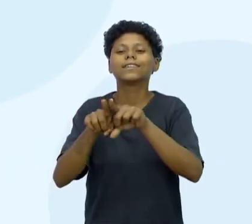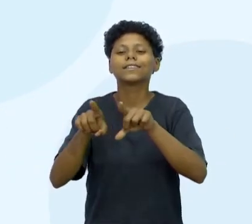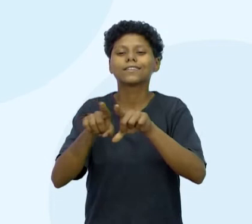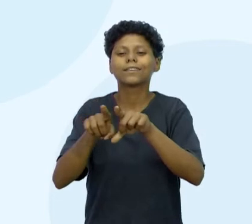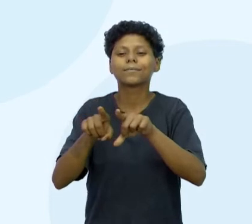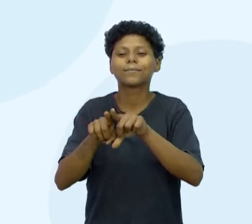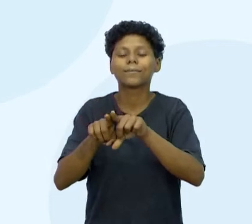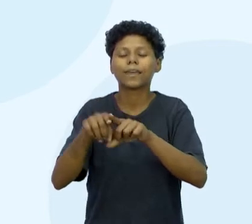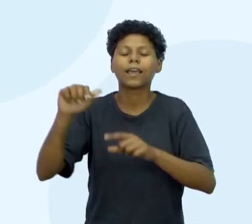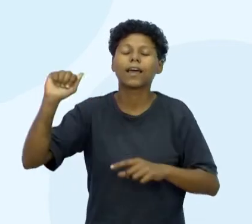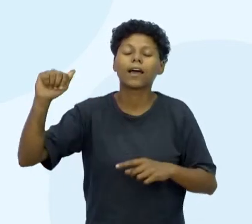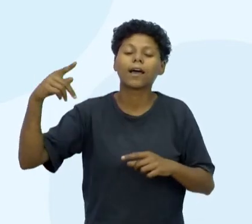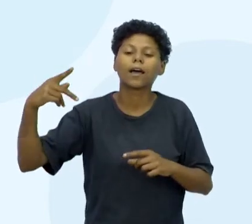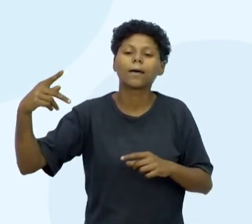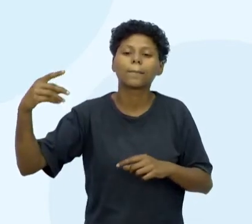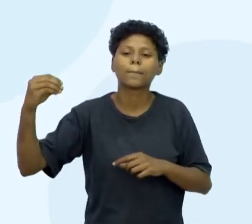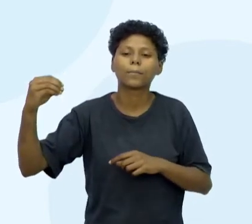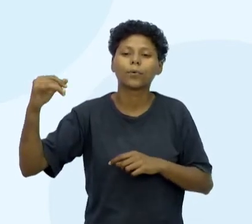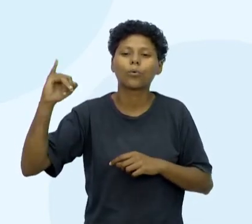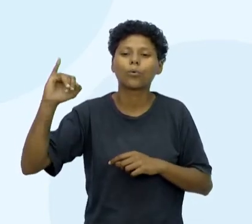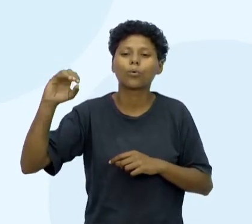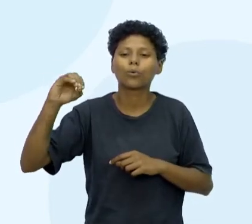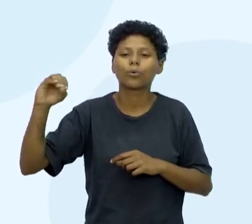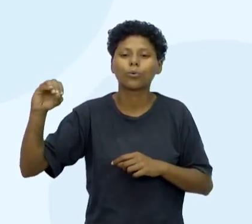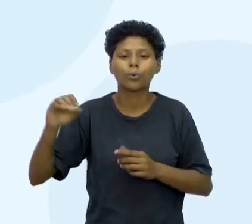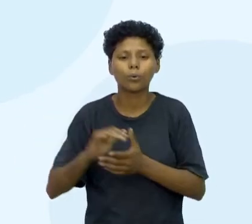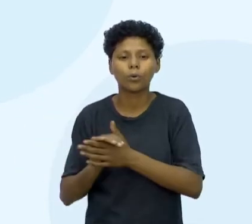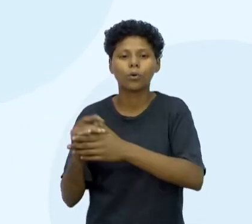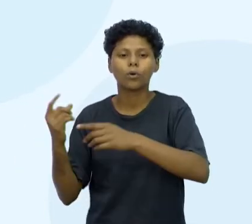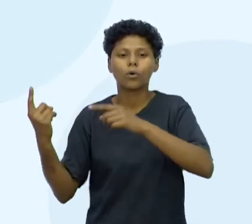papo. Quando escrevemos,